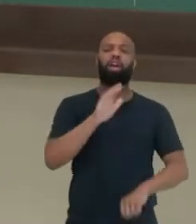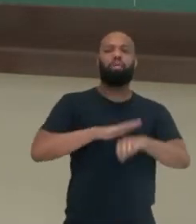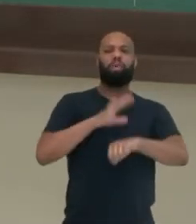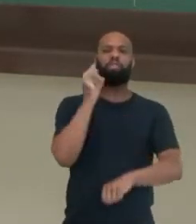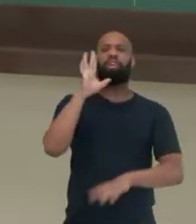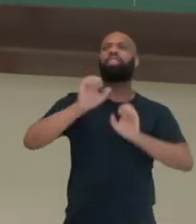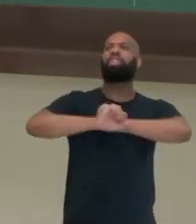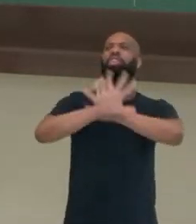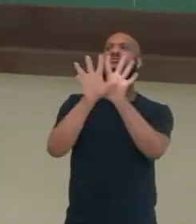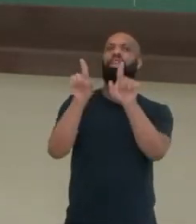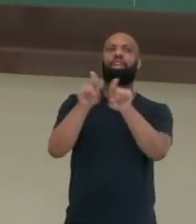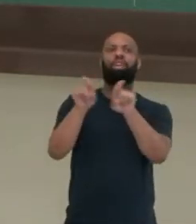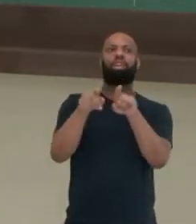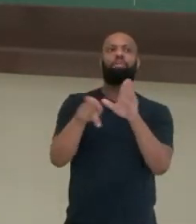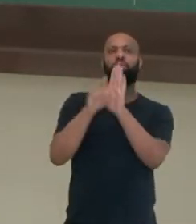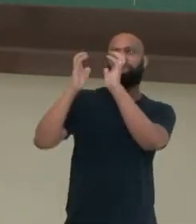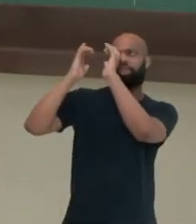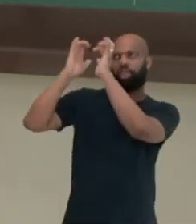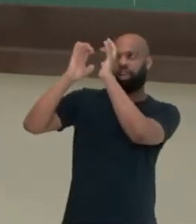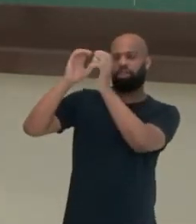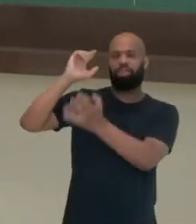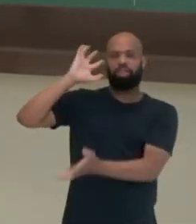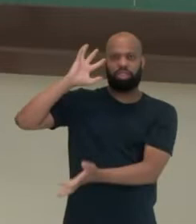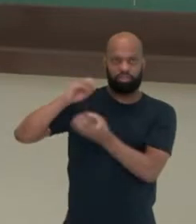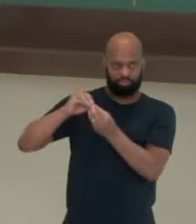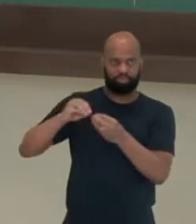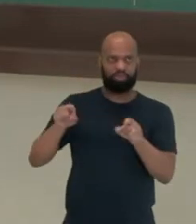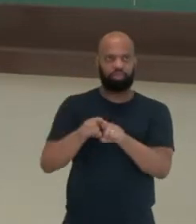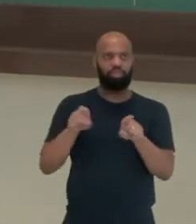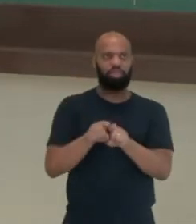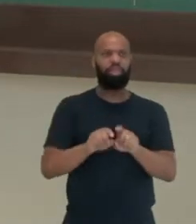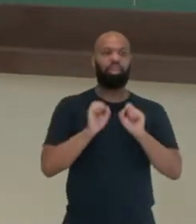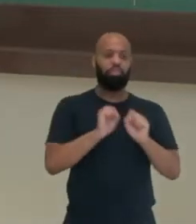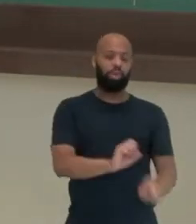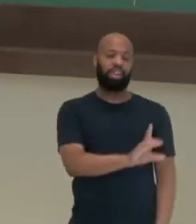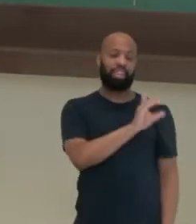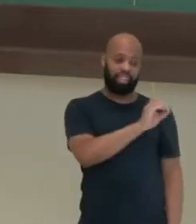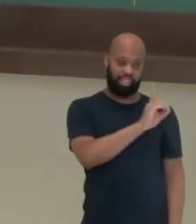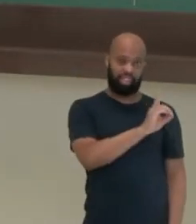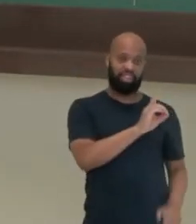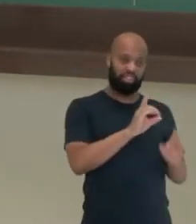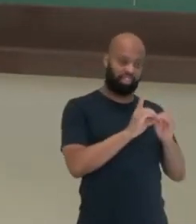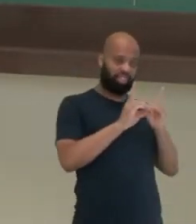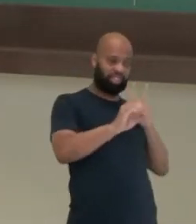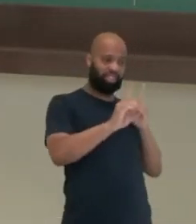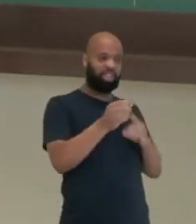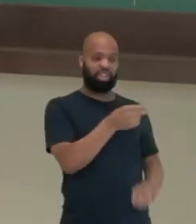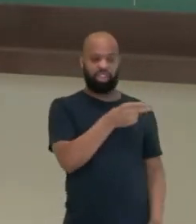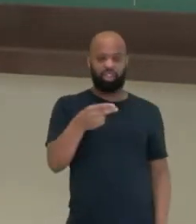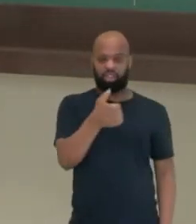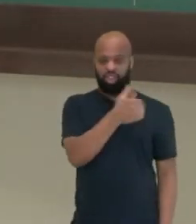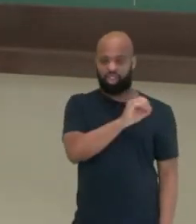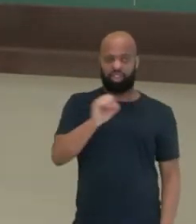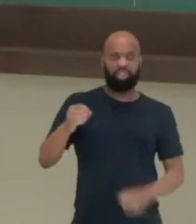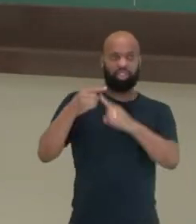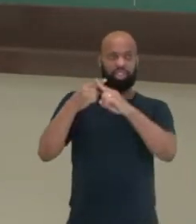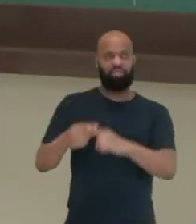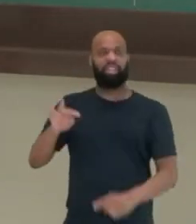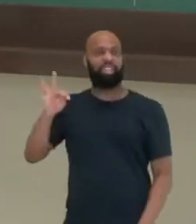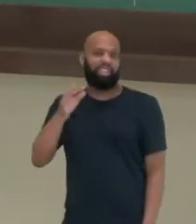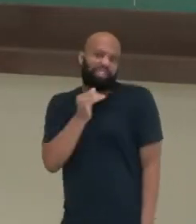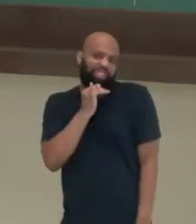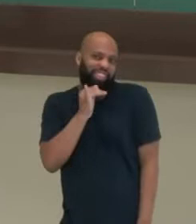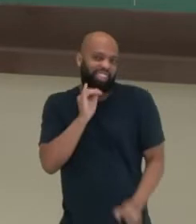mais claro para o nosso cérebro entender. Então, poderia ser D igual a 100 vezes T, por